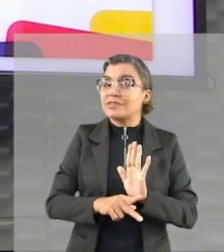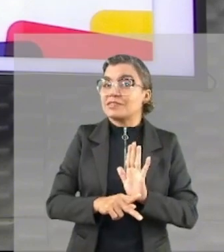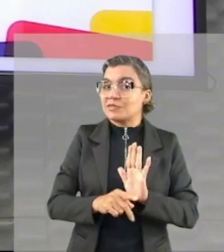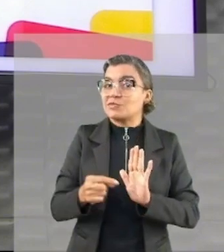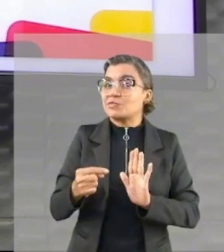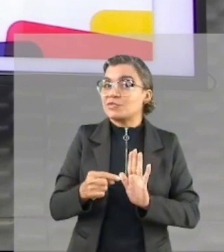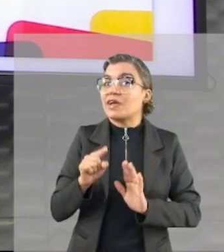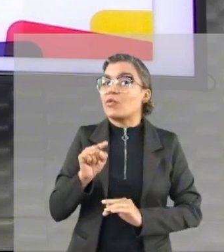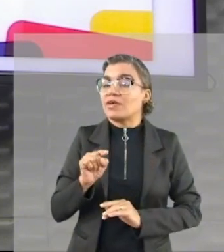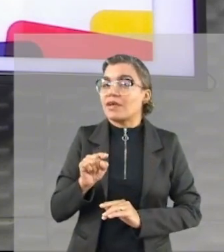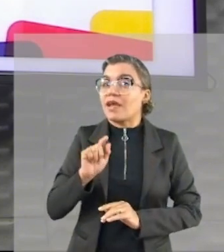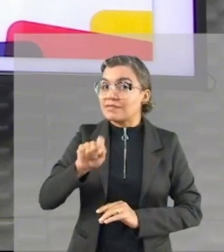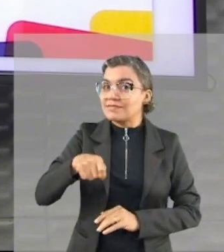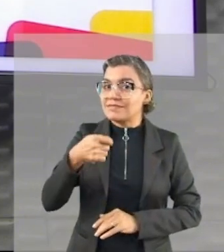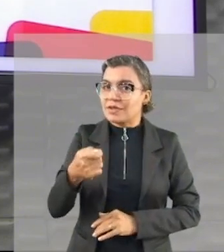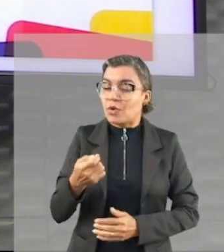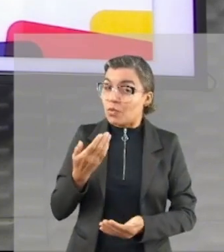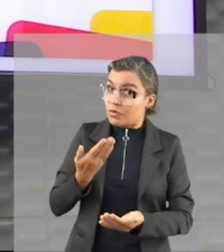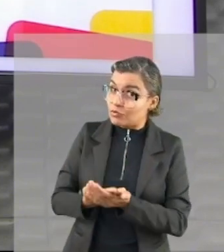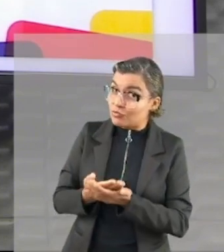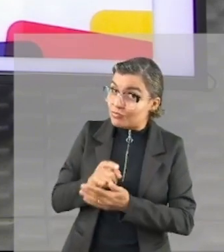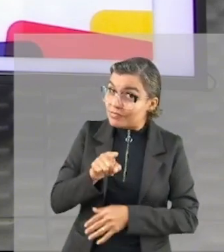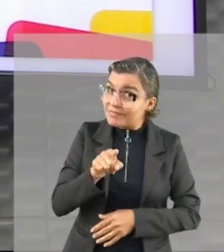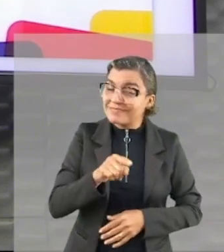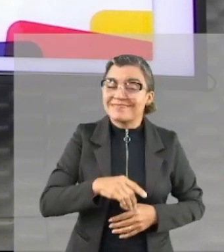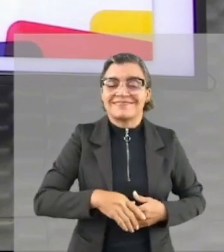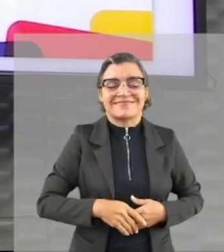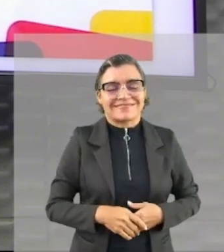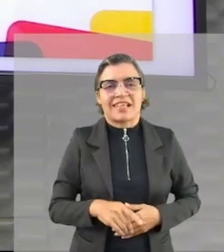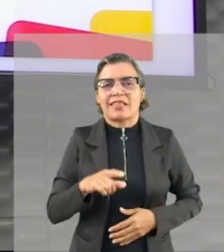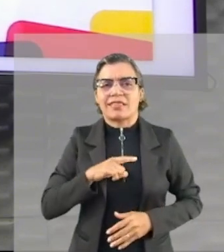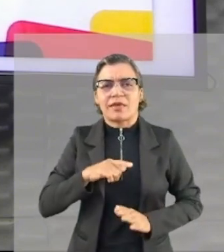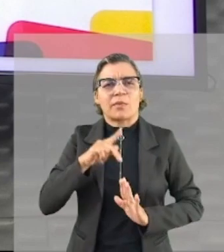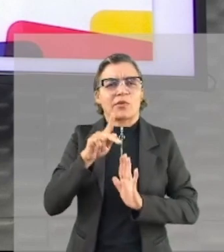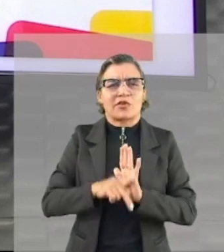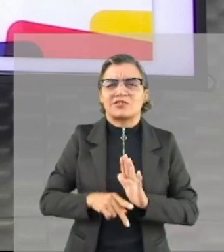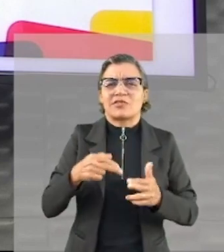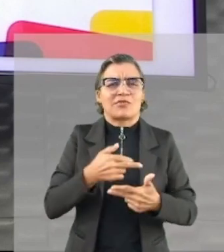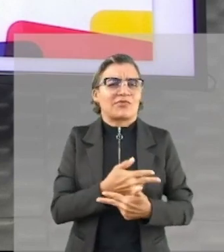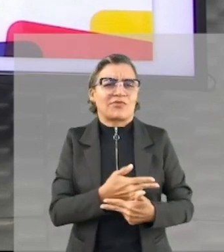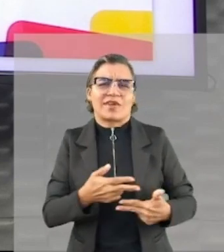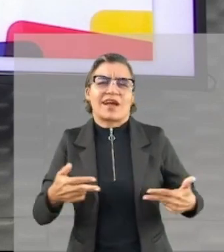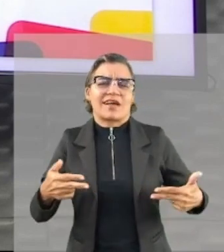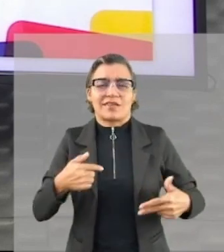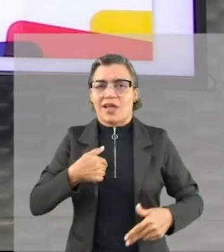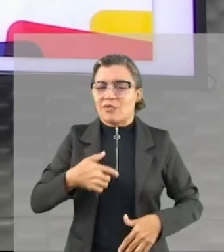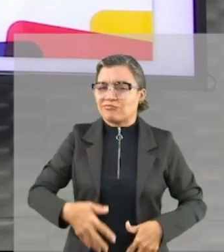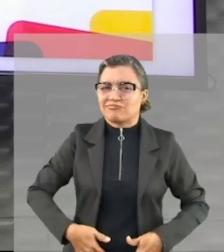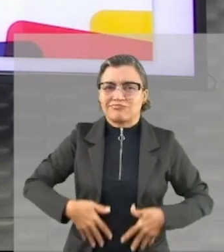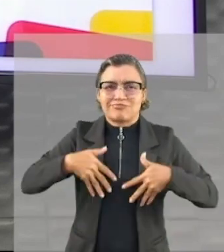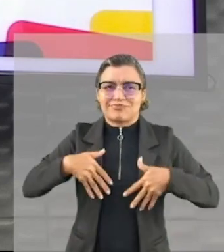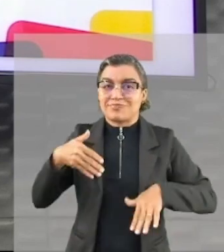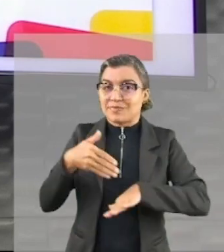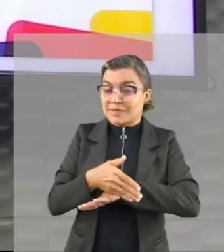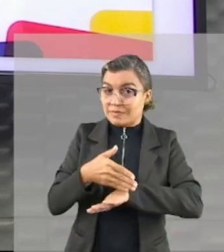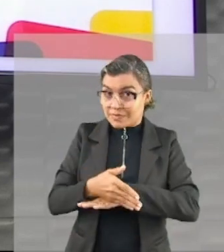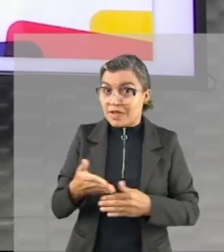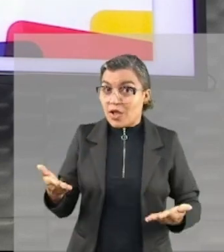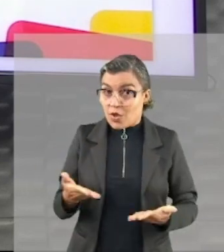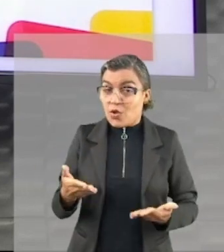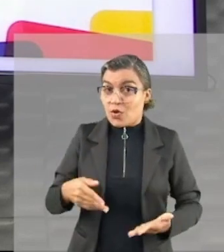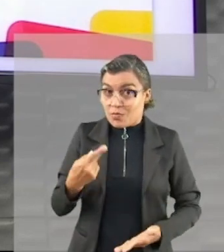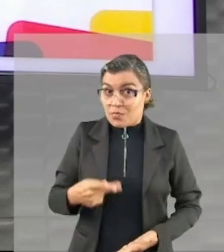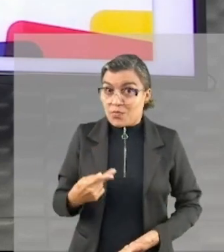é Estudaê. Já temos vários projetos em que eu tenho a honra de participar e esse é o novo projeto, tá bom?